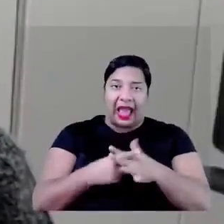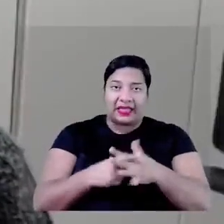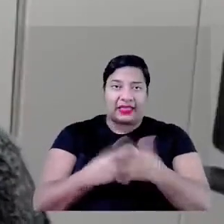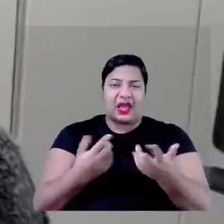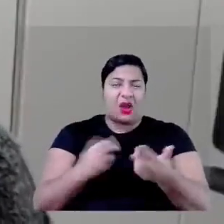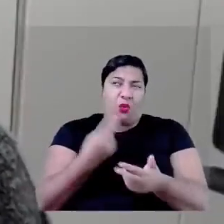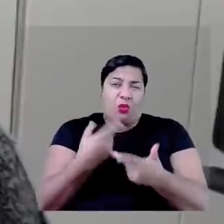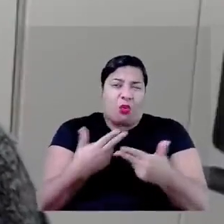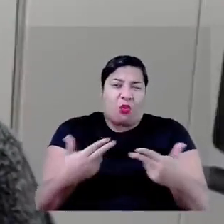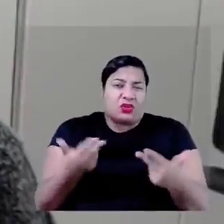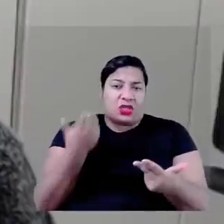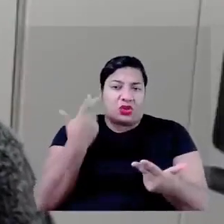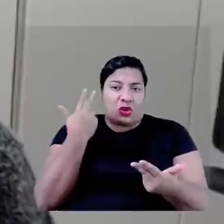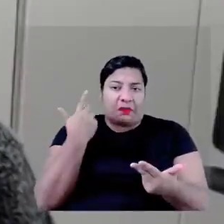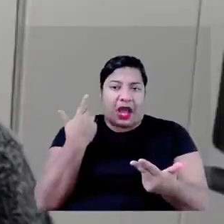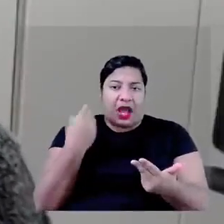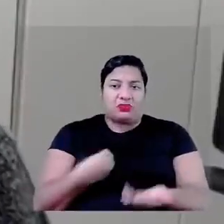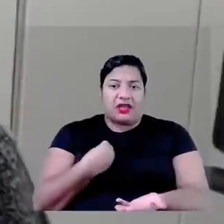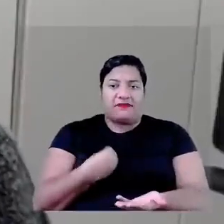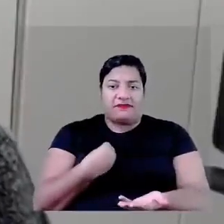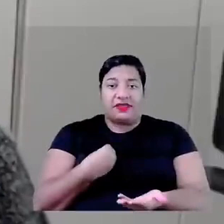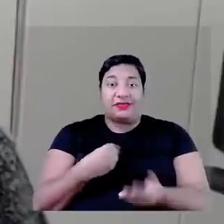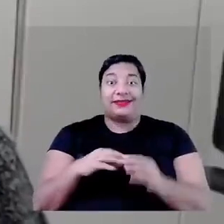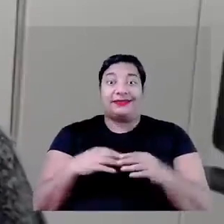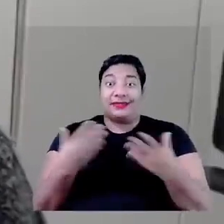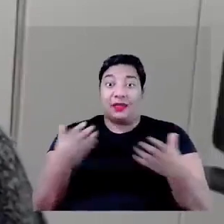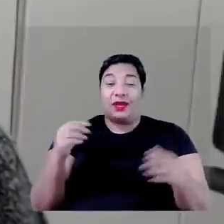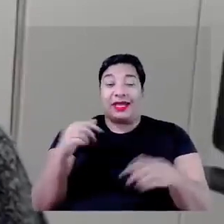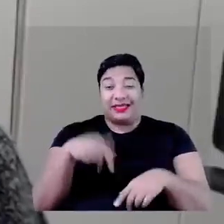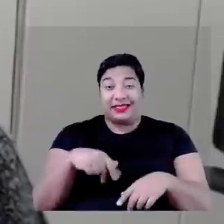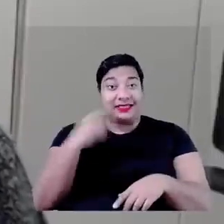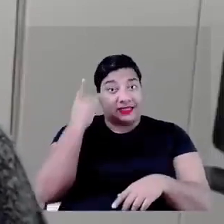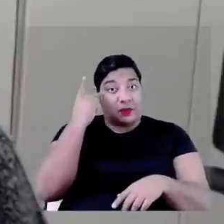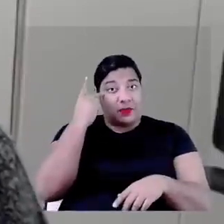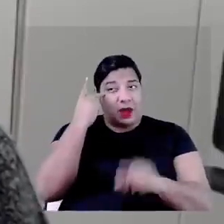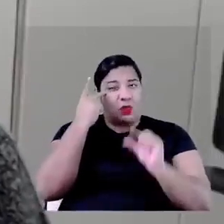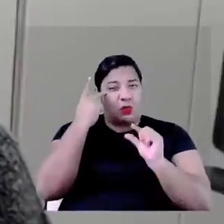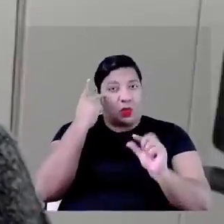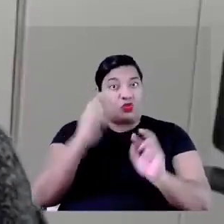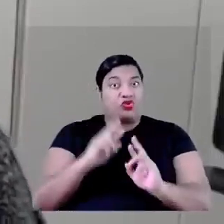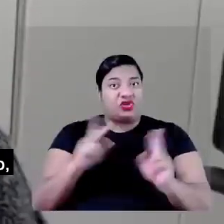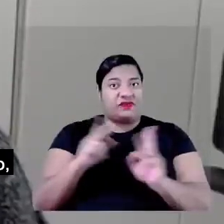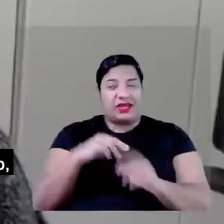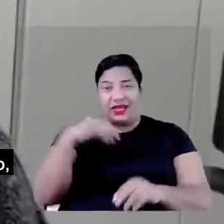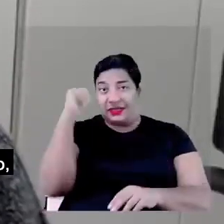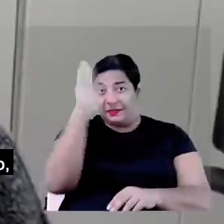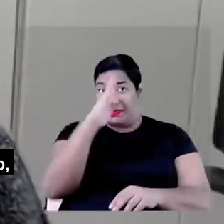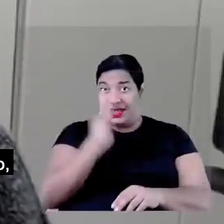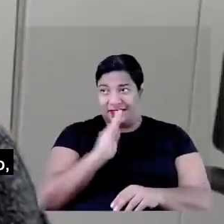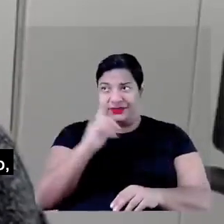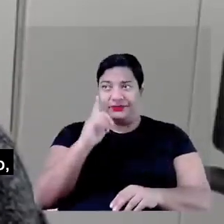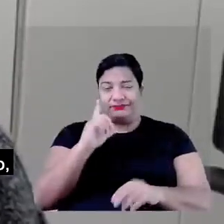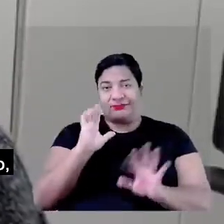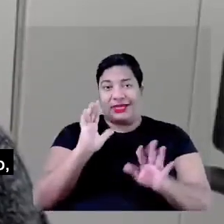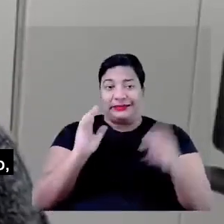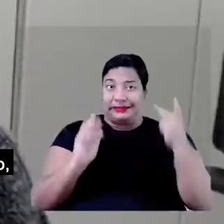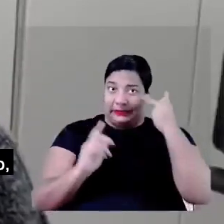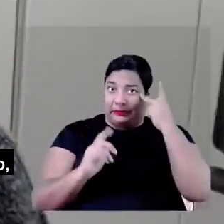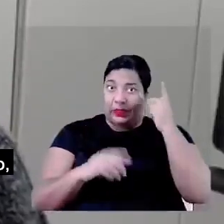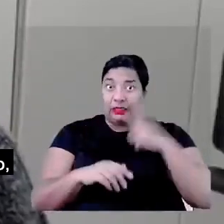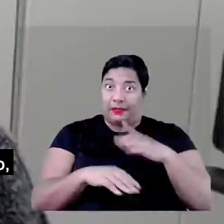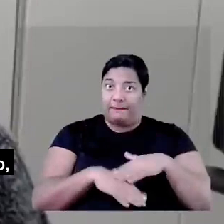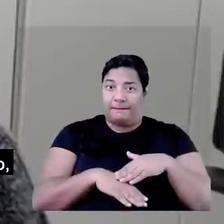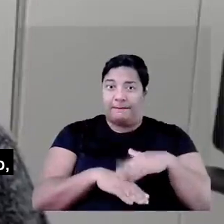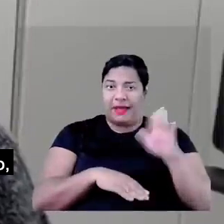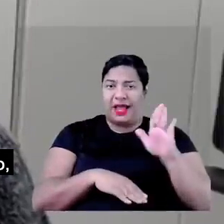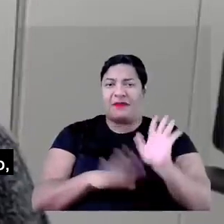dia a dia, né? Então, o cenário de São Paulo é um pouco diferente do resto do Brasil, né, em termos de emissões. Muito tem se noticiado que a maior parte